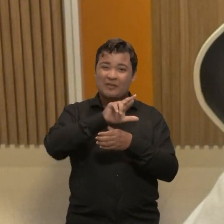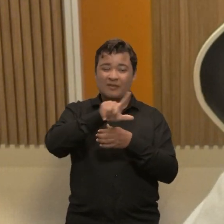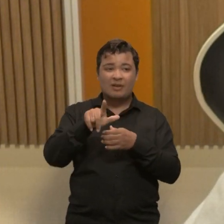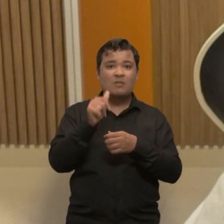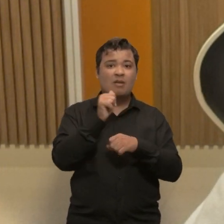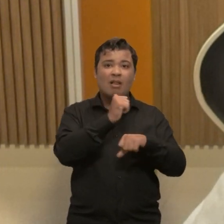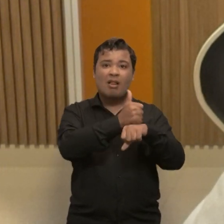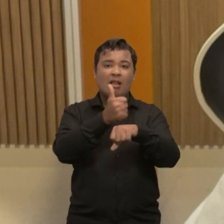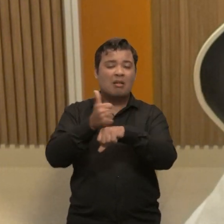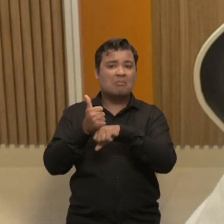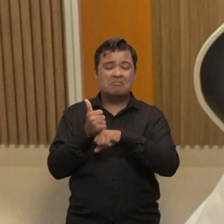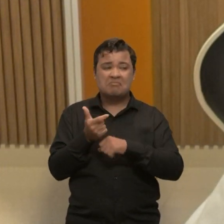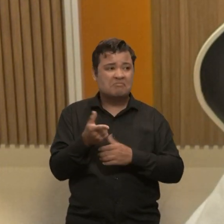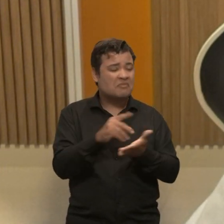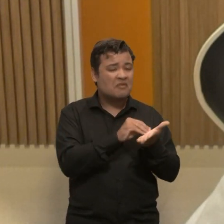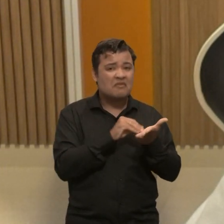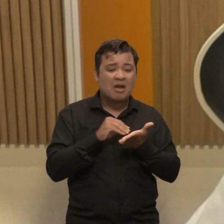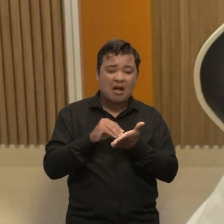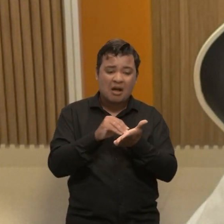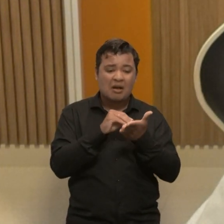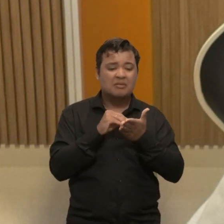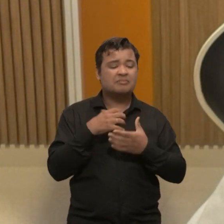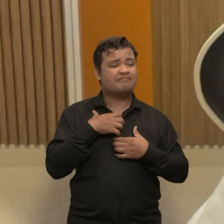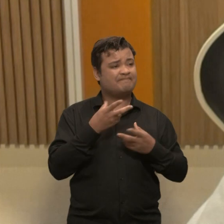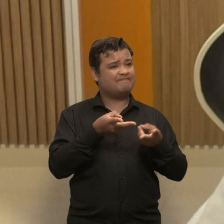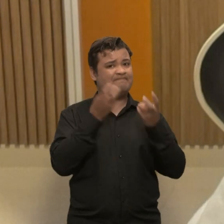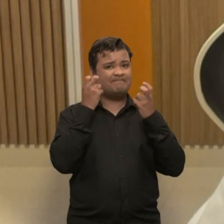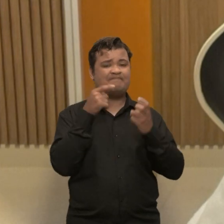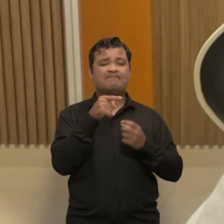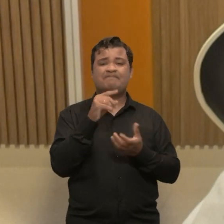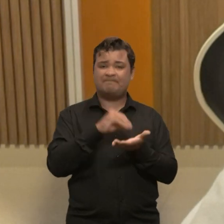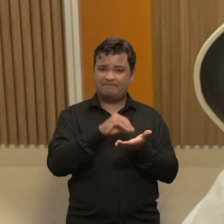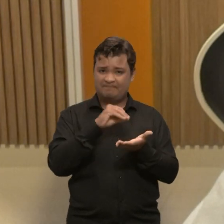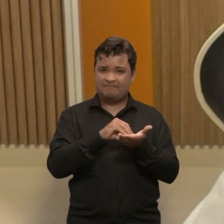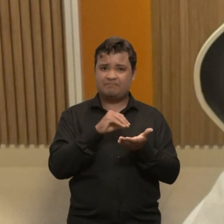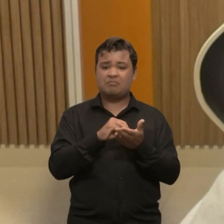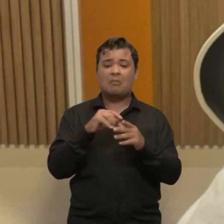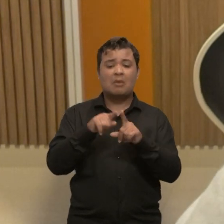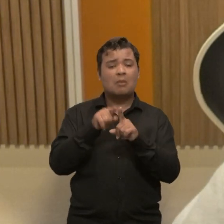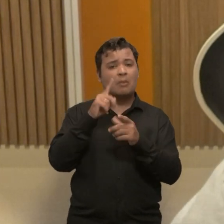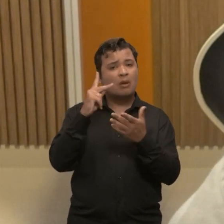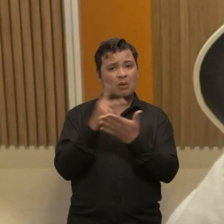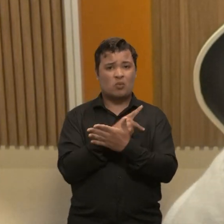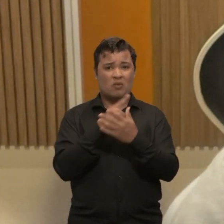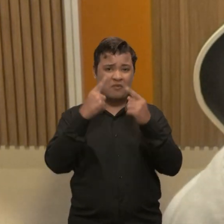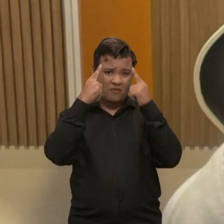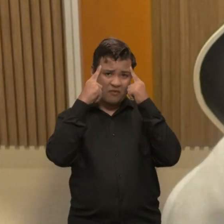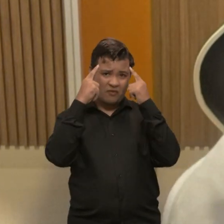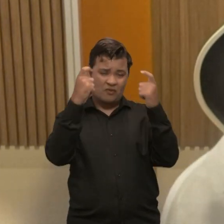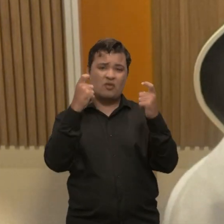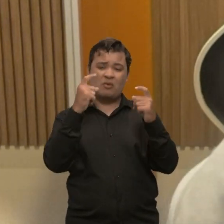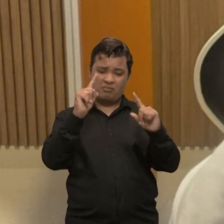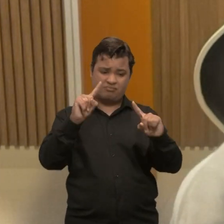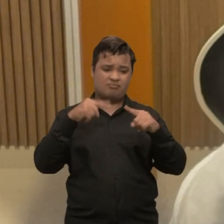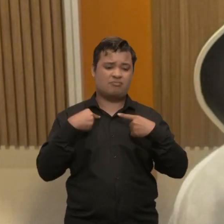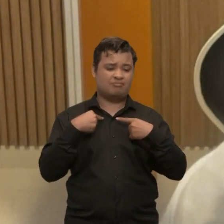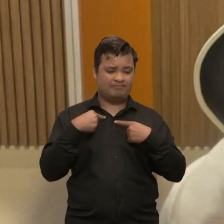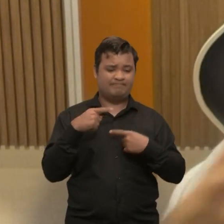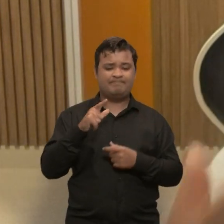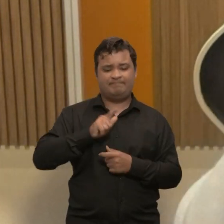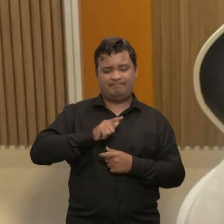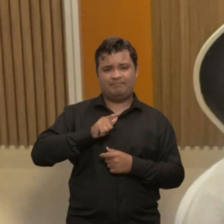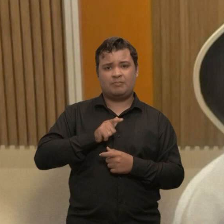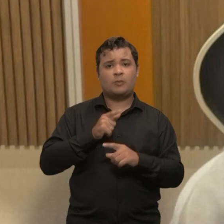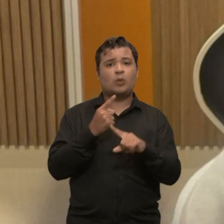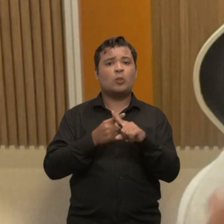uma diferença e essa violência em relação a nós, da não ocupação,